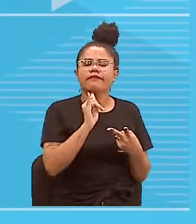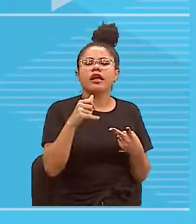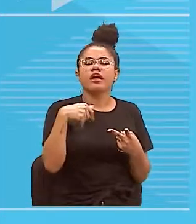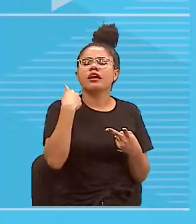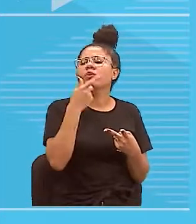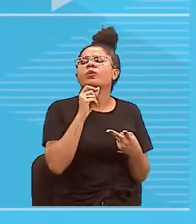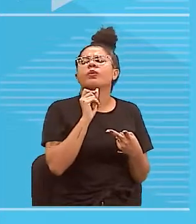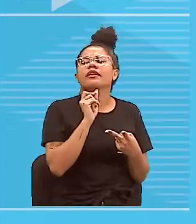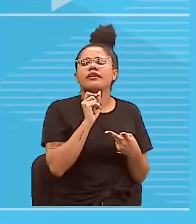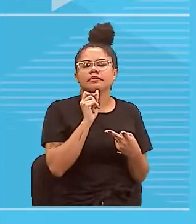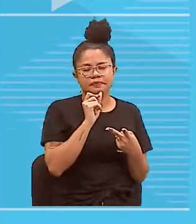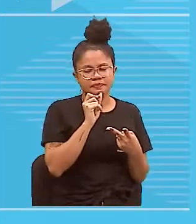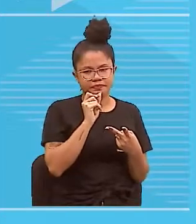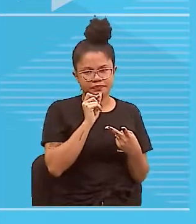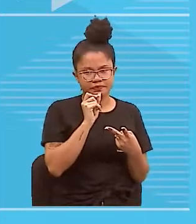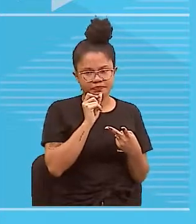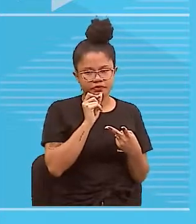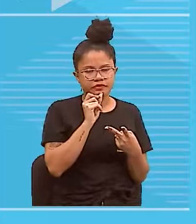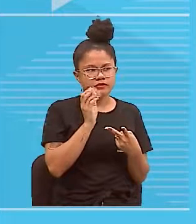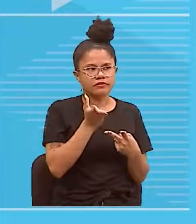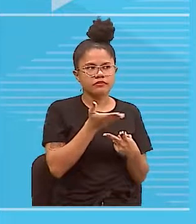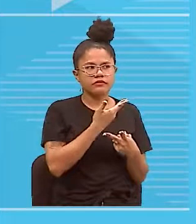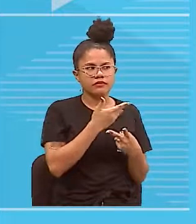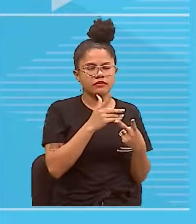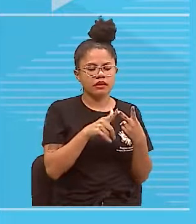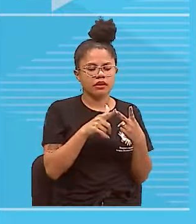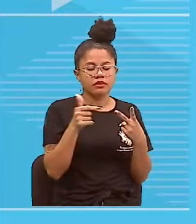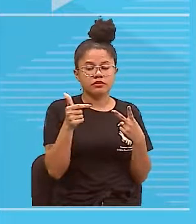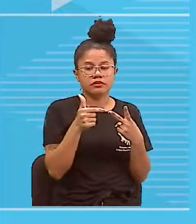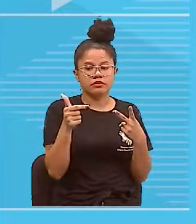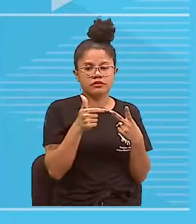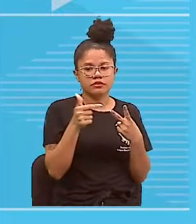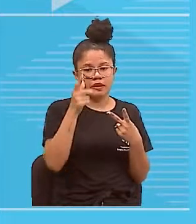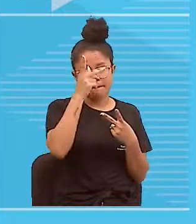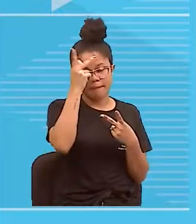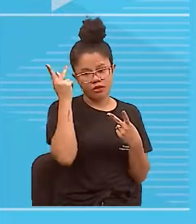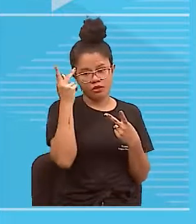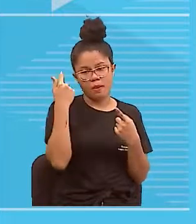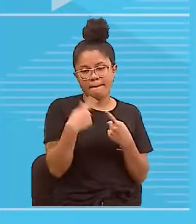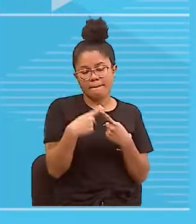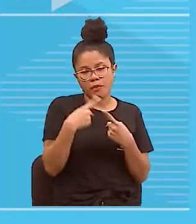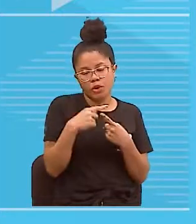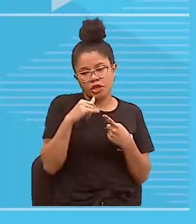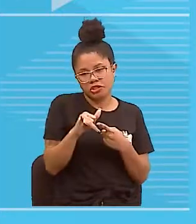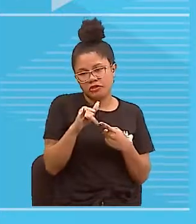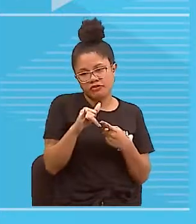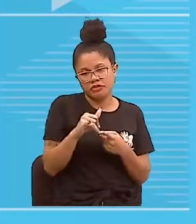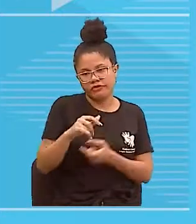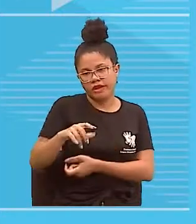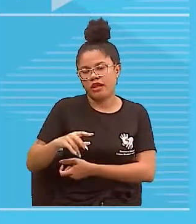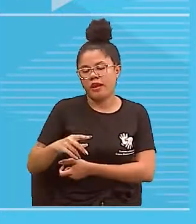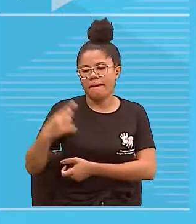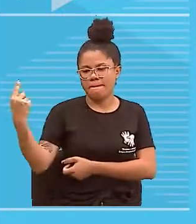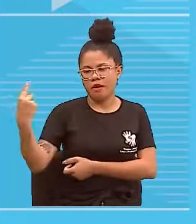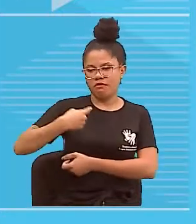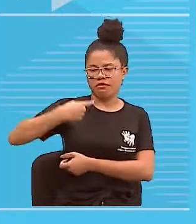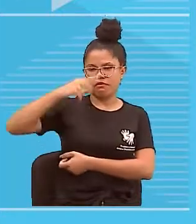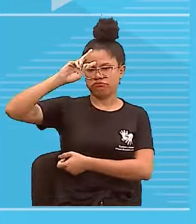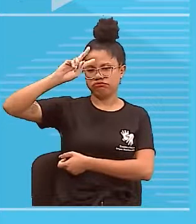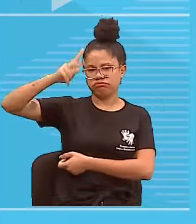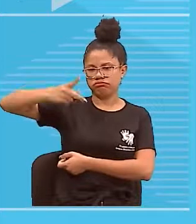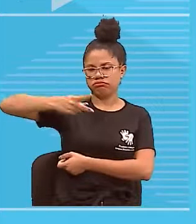essencialmente ele é segunda pessoa É porque quando você quer dar uma ordem para você mesmo